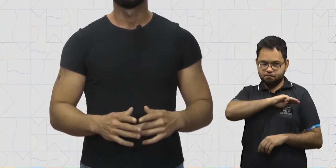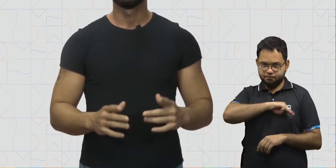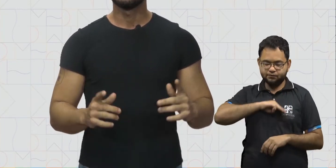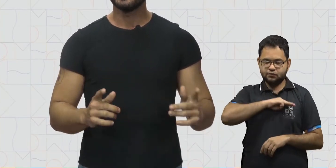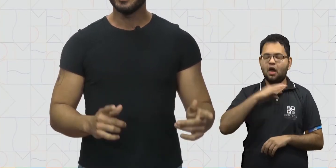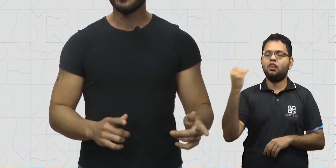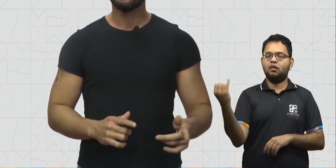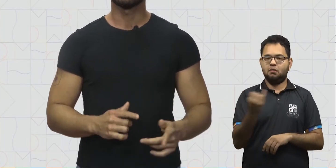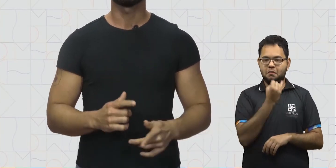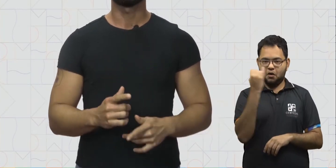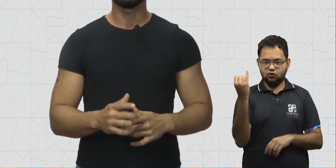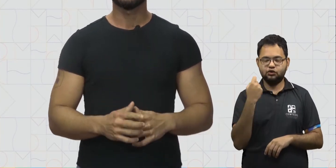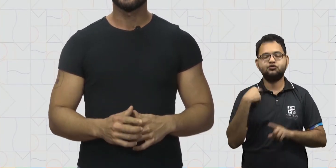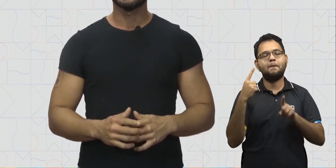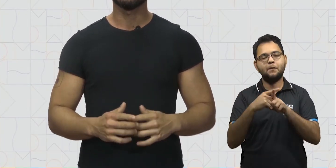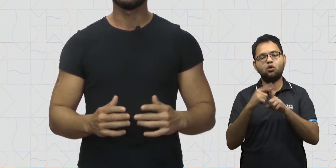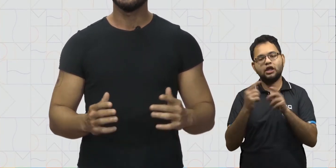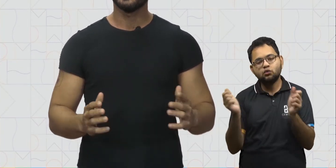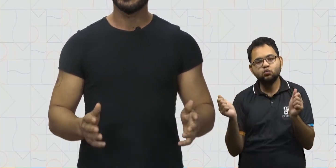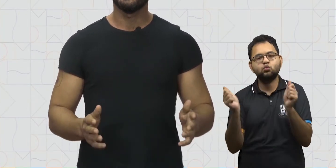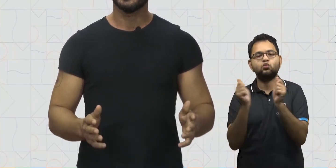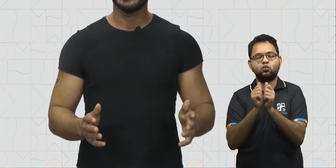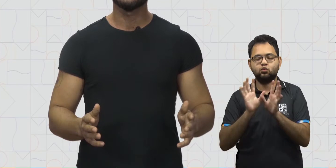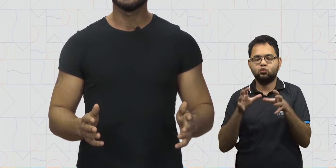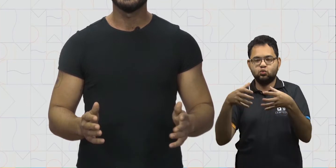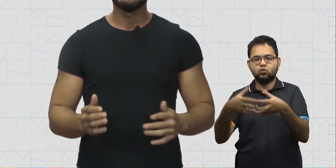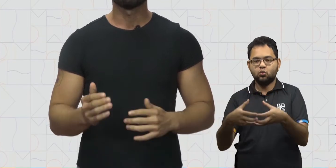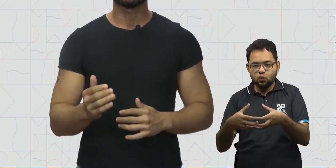importante, pois iam com as expedições ao interior